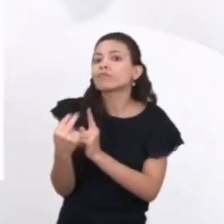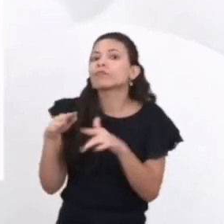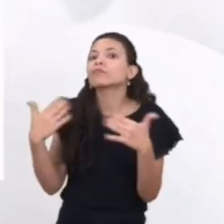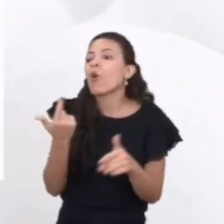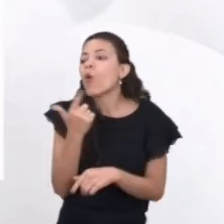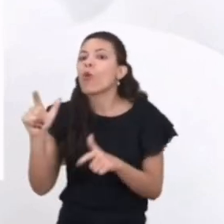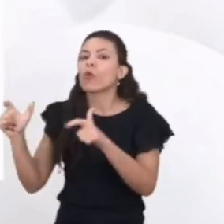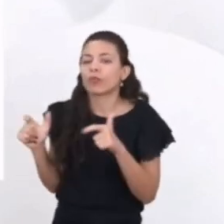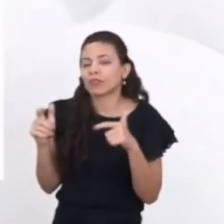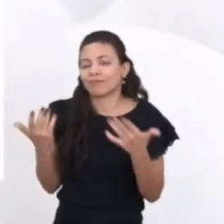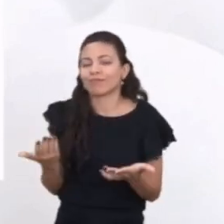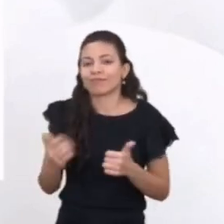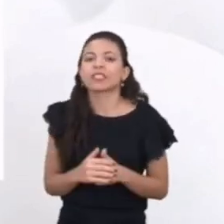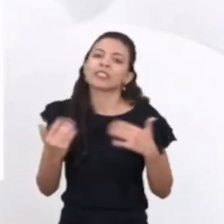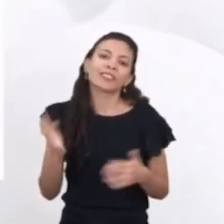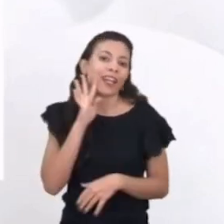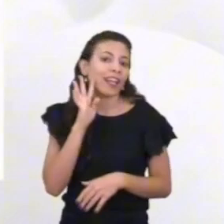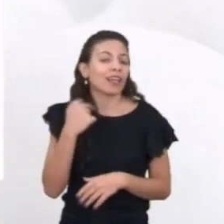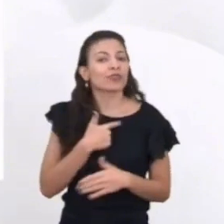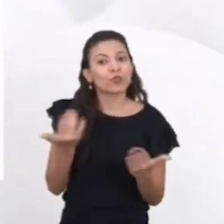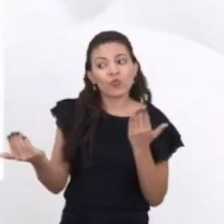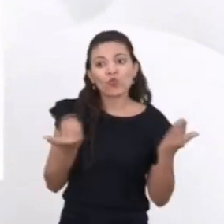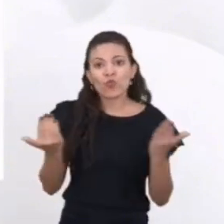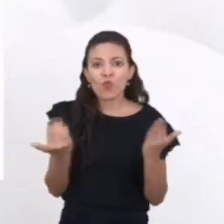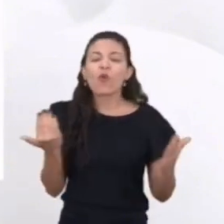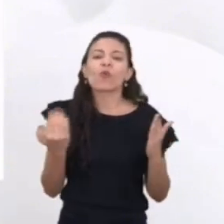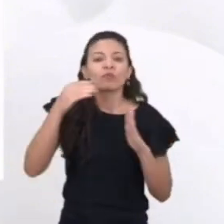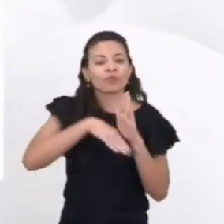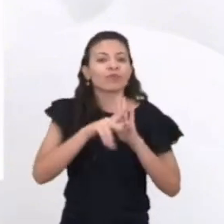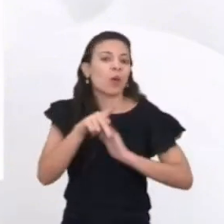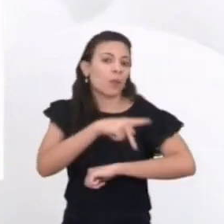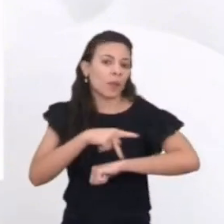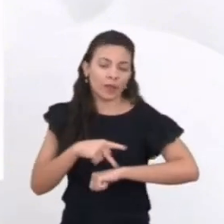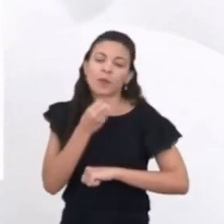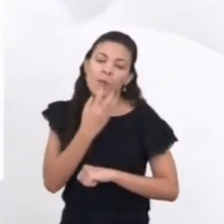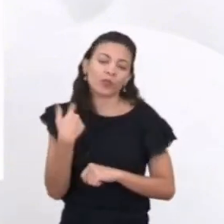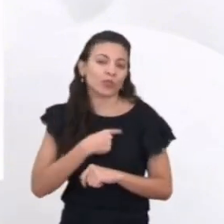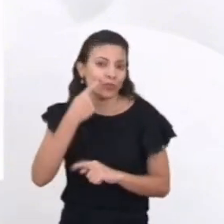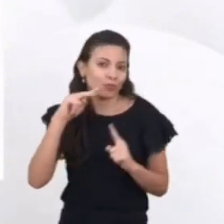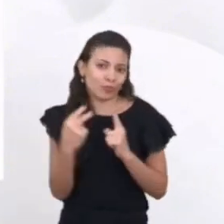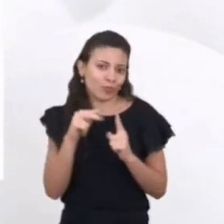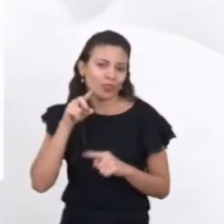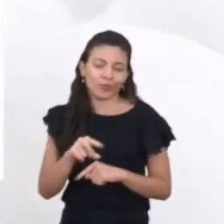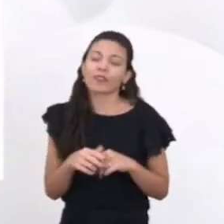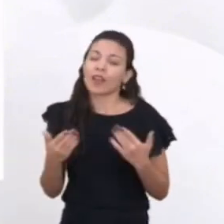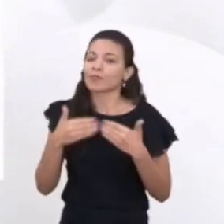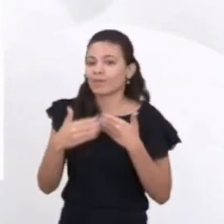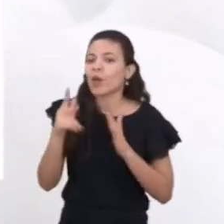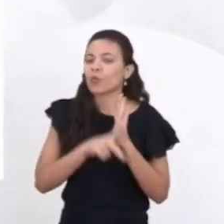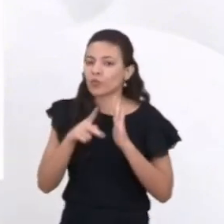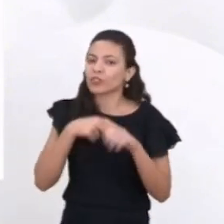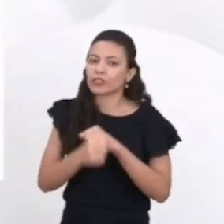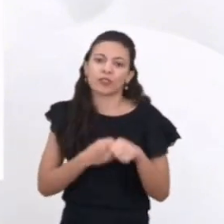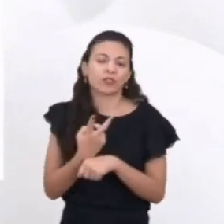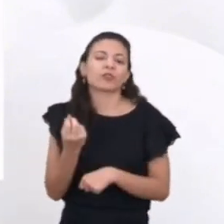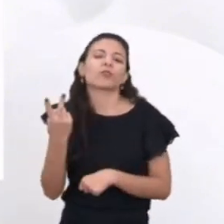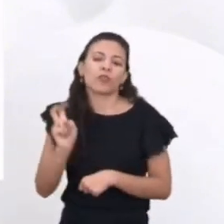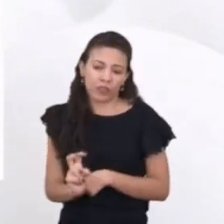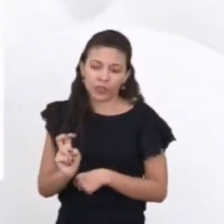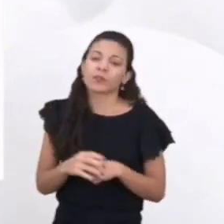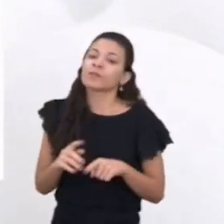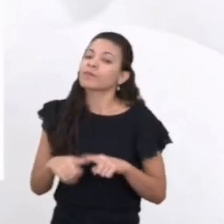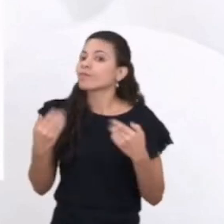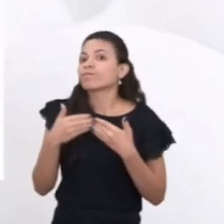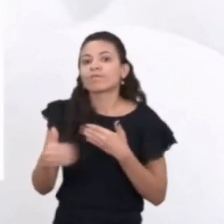rede neste mesmo item. Então, é bem legal a gente ter esses indícios pedagógicos e poder avançar nessa perspectiva. Esse é um grande projeto aqui pra gente em 2025. Não está disponível ainda, mas ao